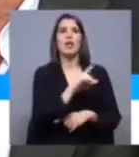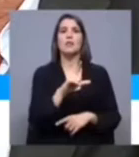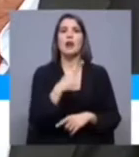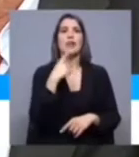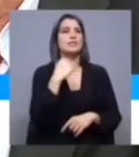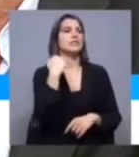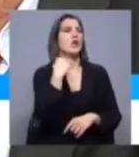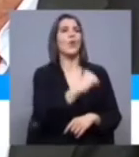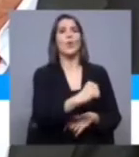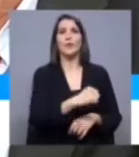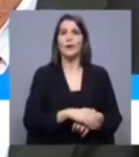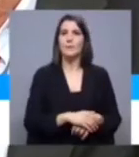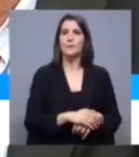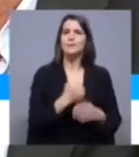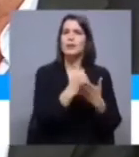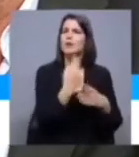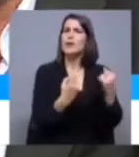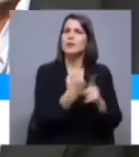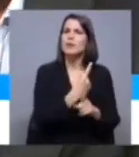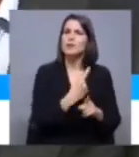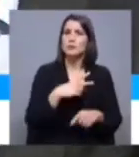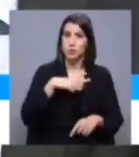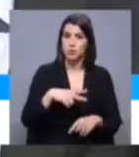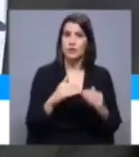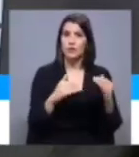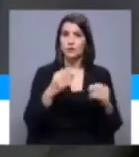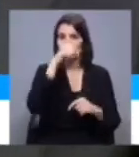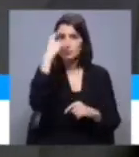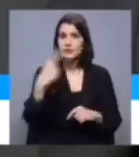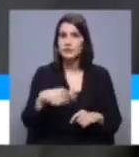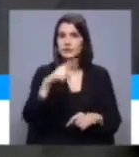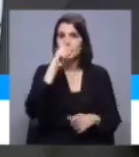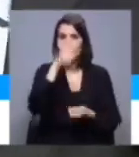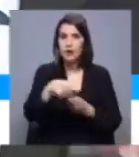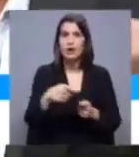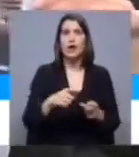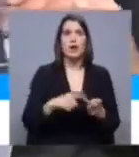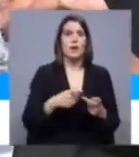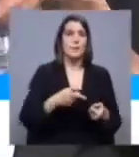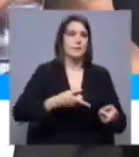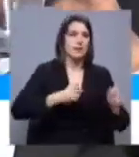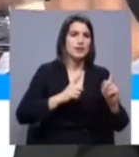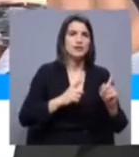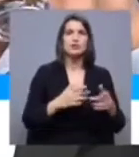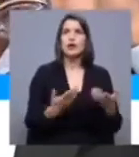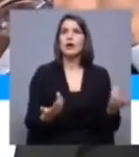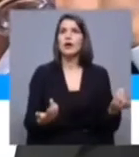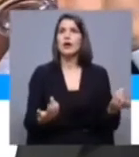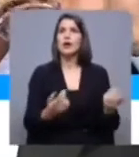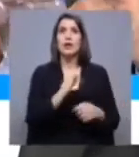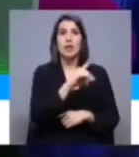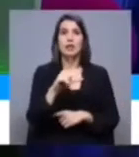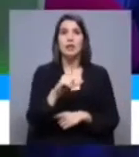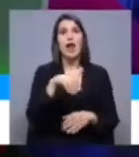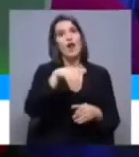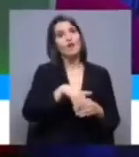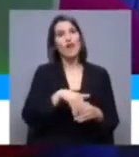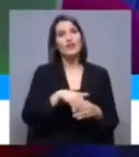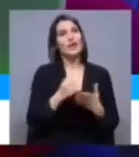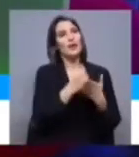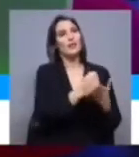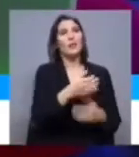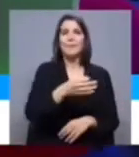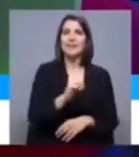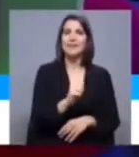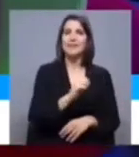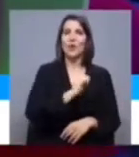coisa, todos sabemos que o país viveu alturas muito difíceis, na agricultura, na pesca, a Iniciativa Liberal votou ao lado do Partido Socialista, isto